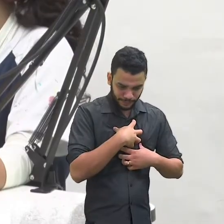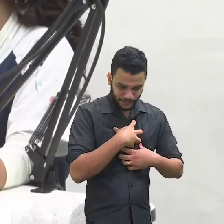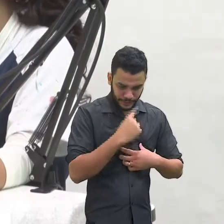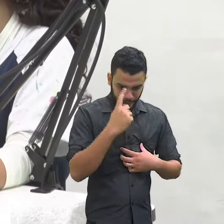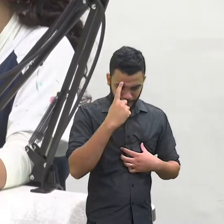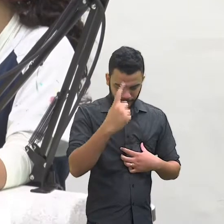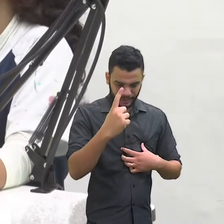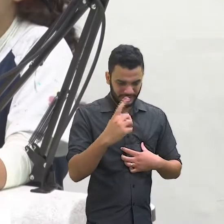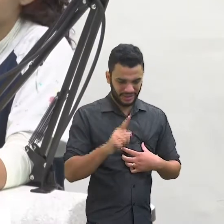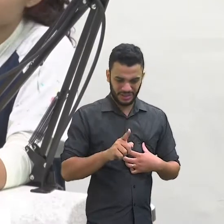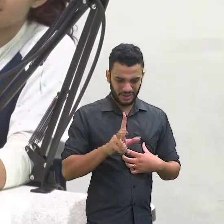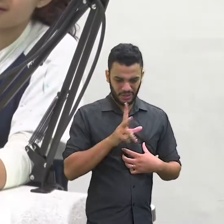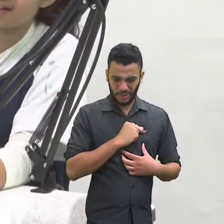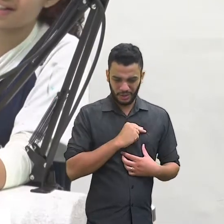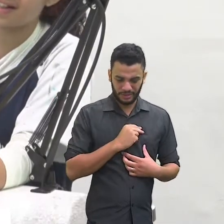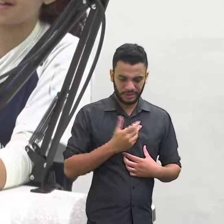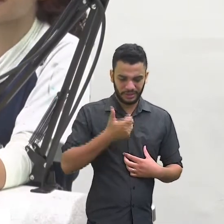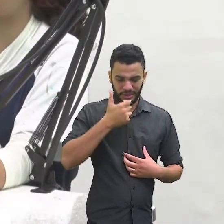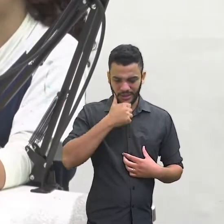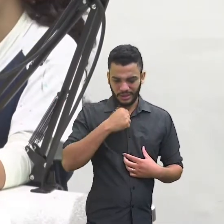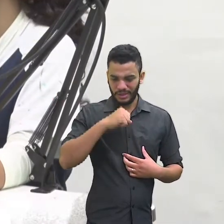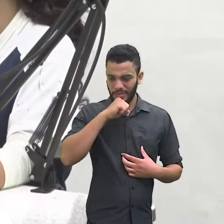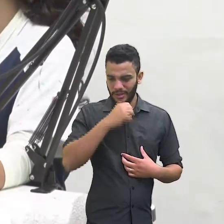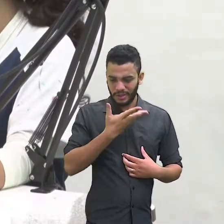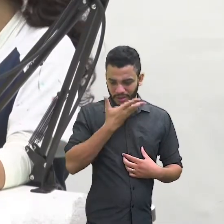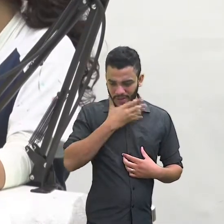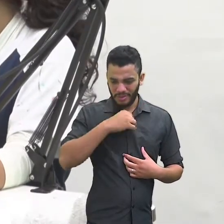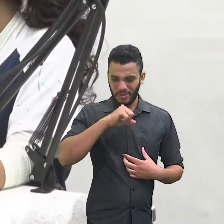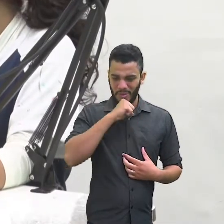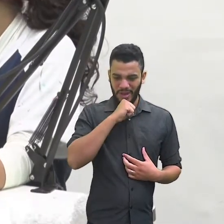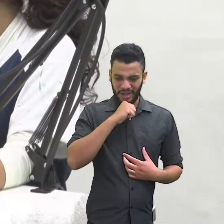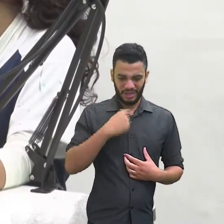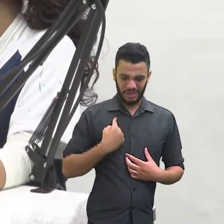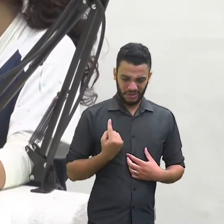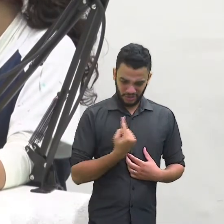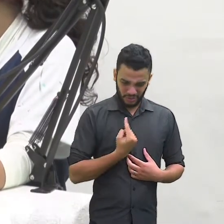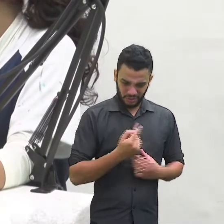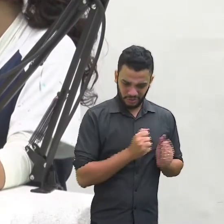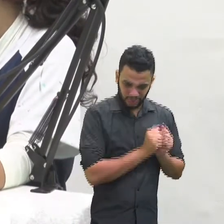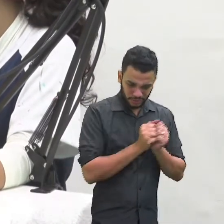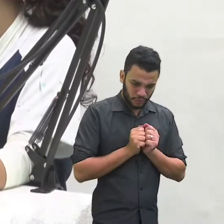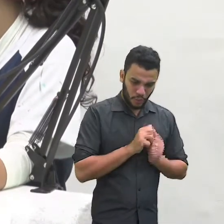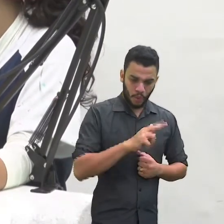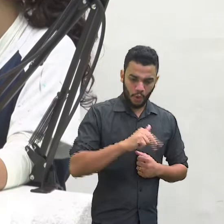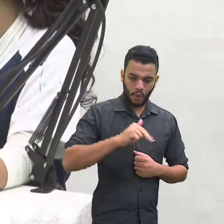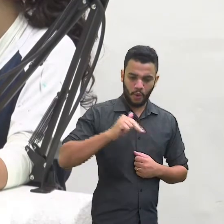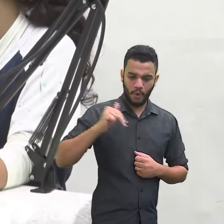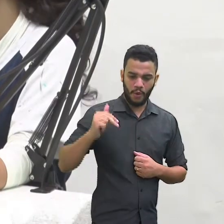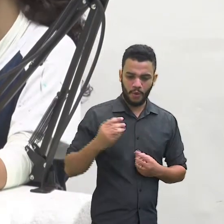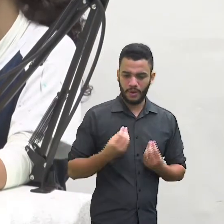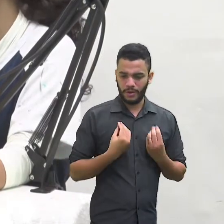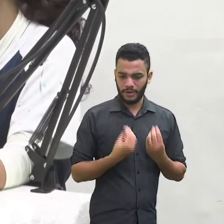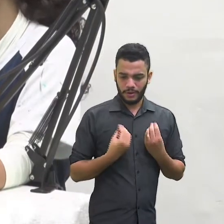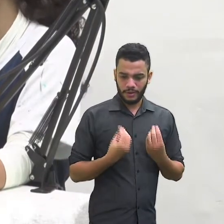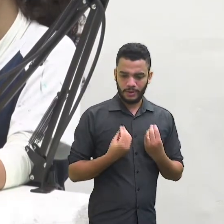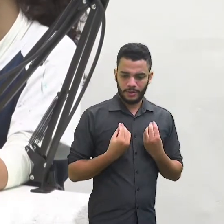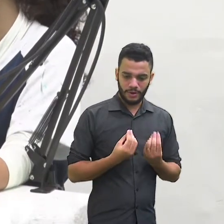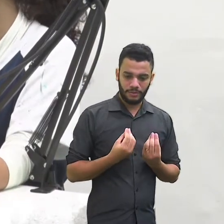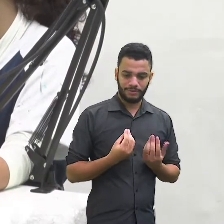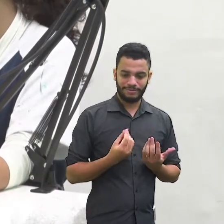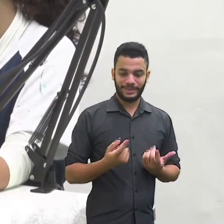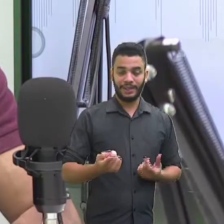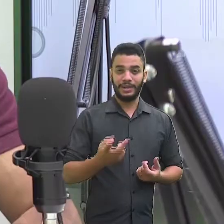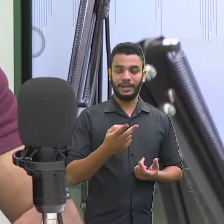Ah, exatamente. Isso é danoso. Isso faz com que se perca a credibilidade. E você mencionou uma coisa também de se